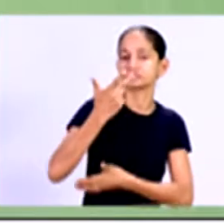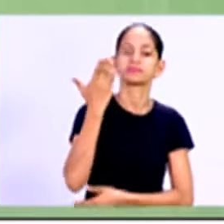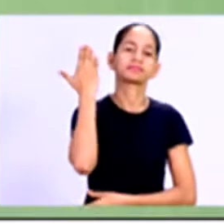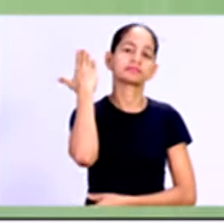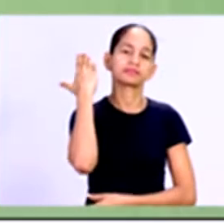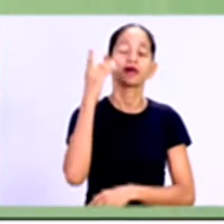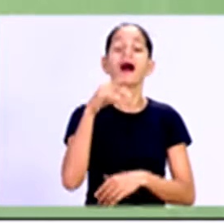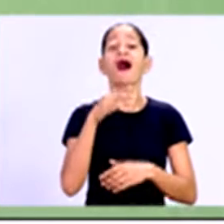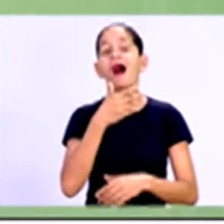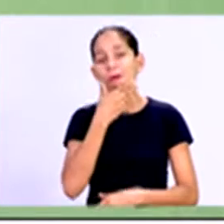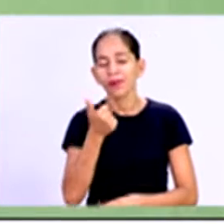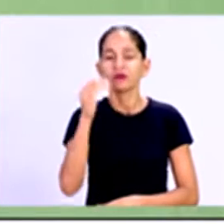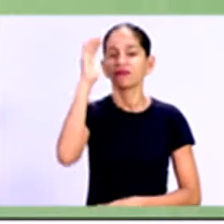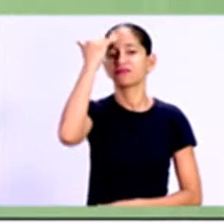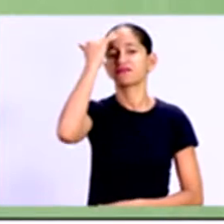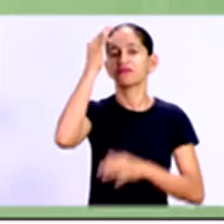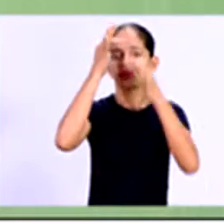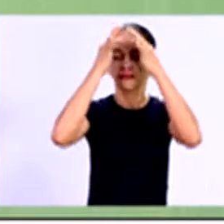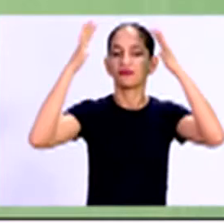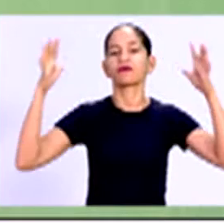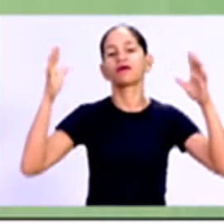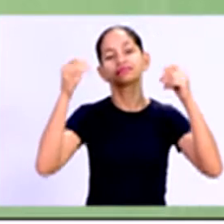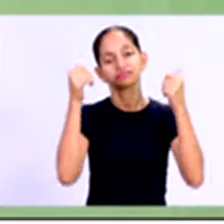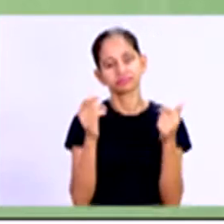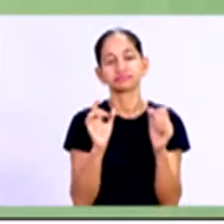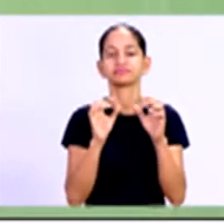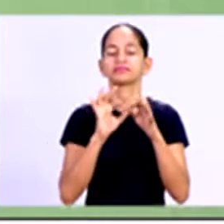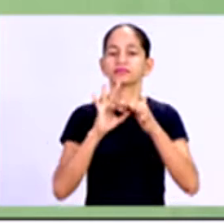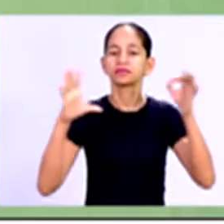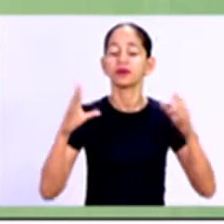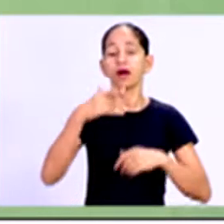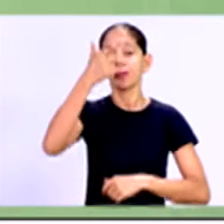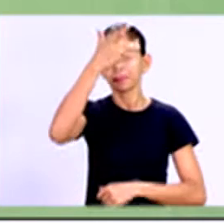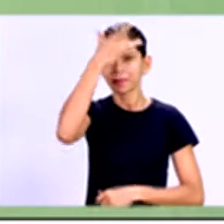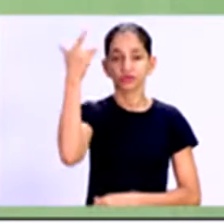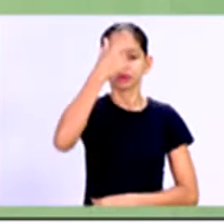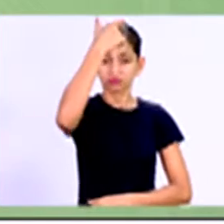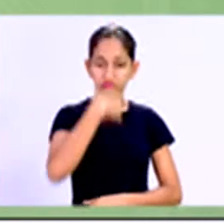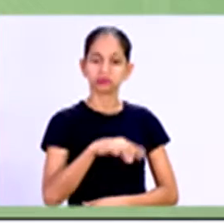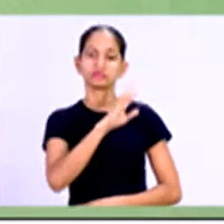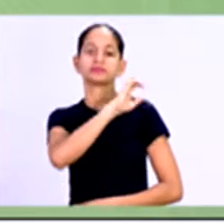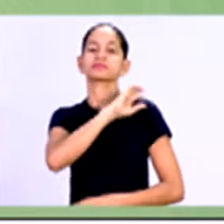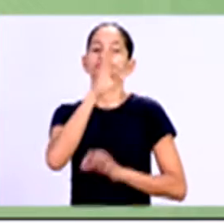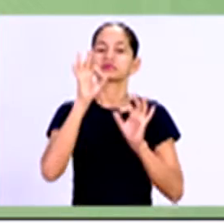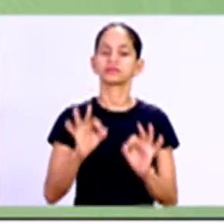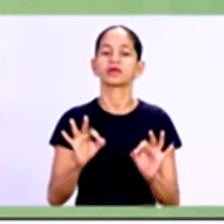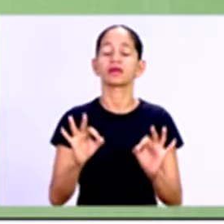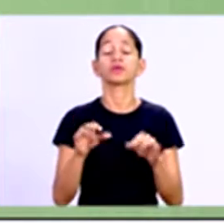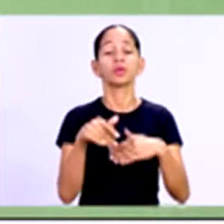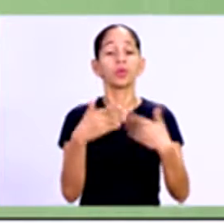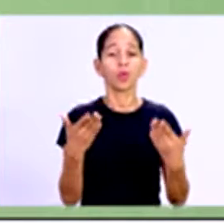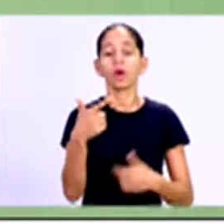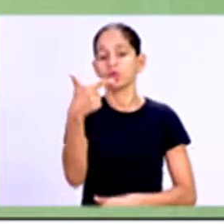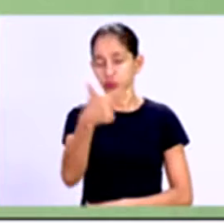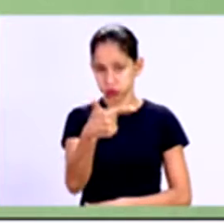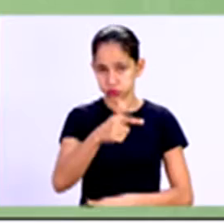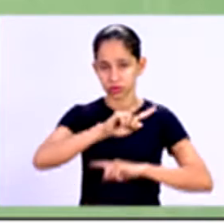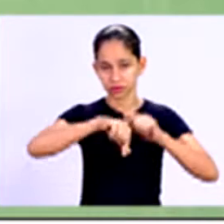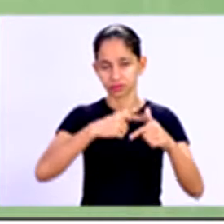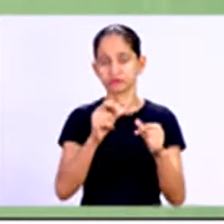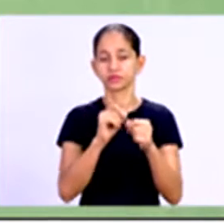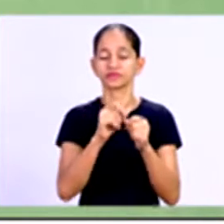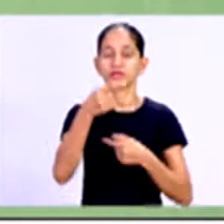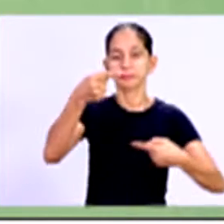ter uma melhor compreensão do que é esse sujeito moralmente responsável. No segundo momento, discutir sobre